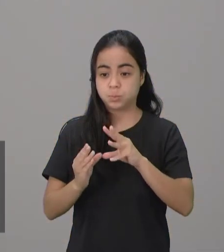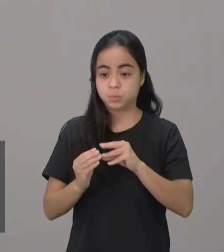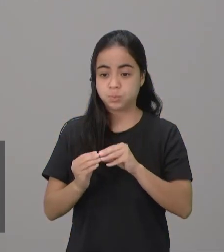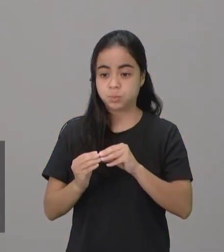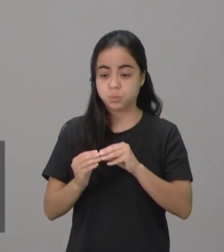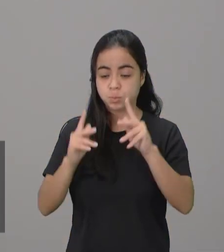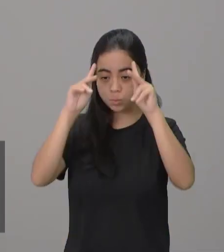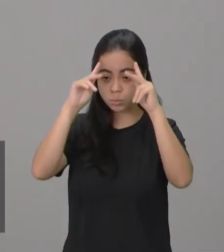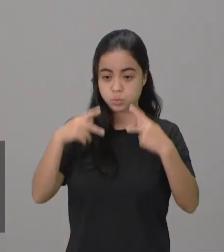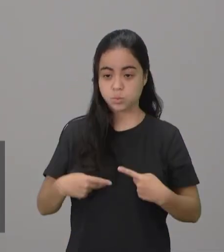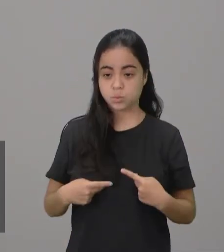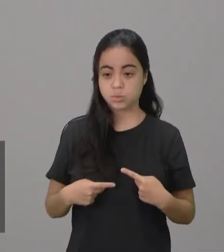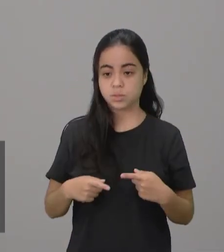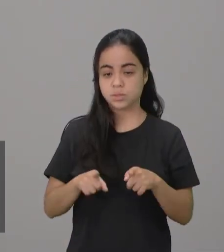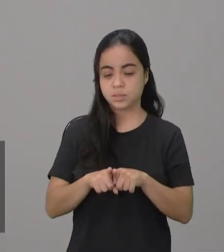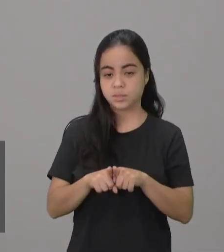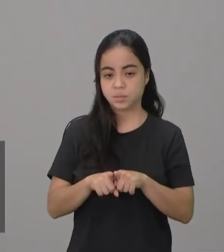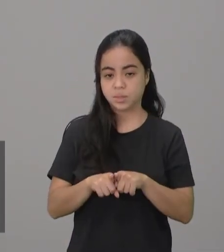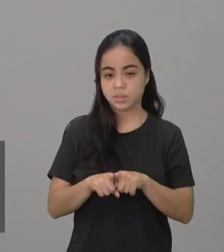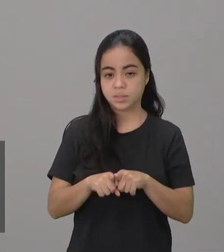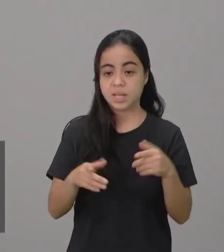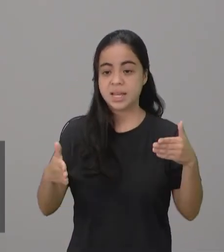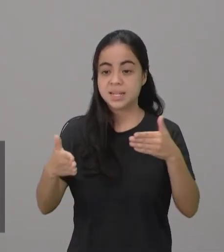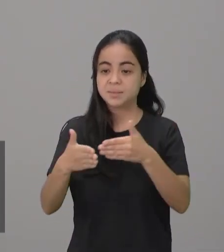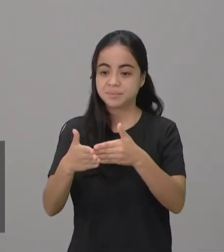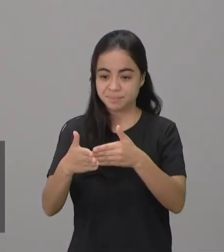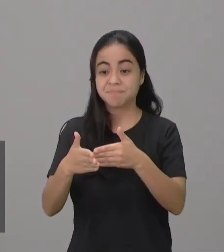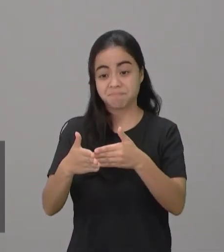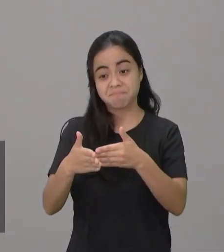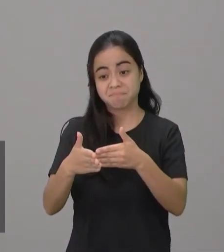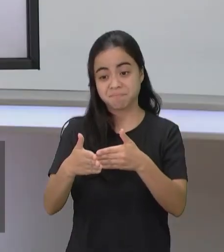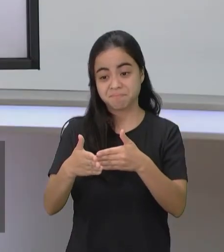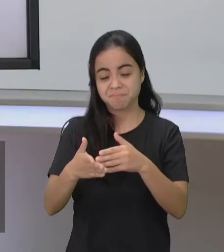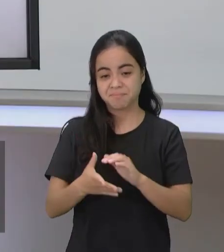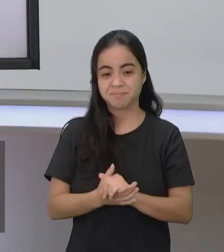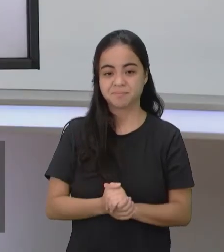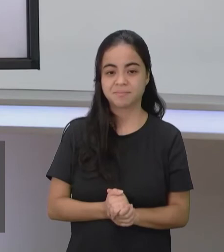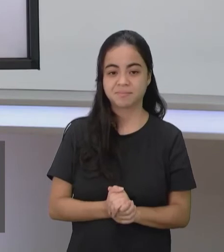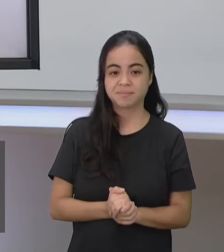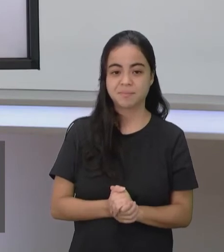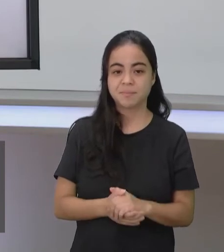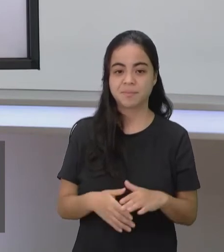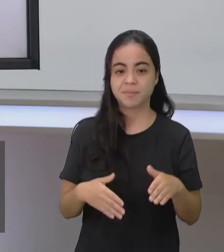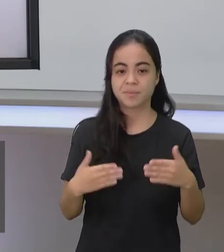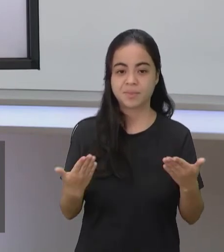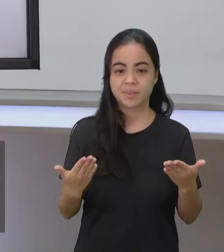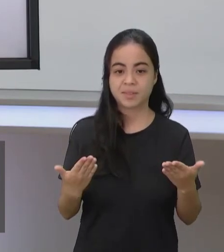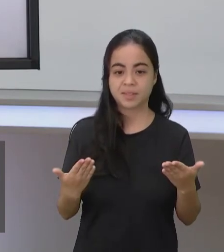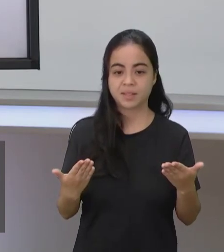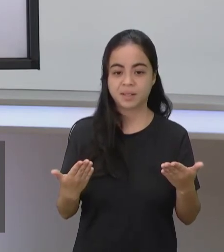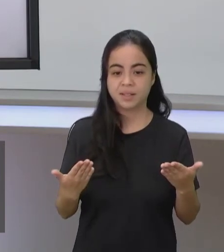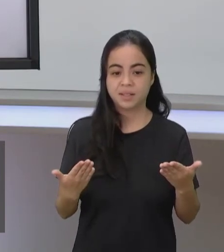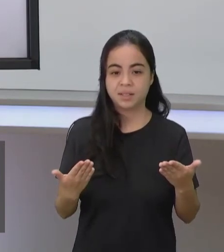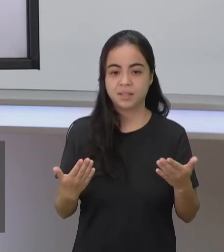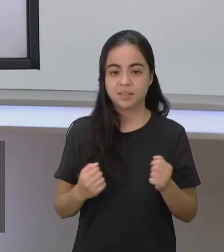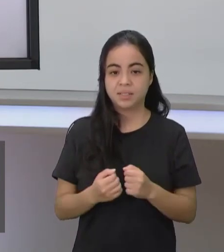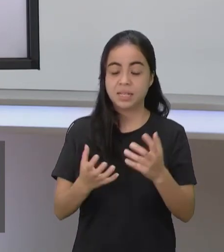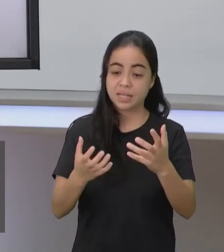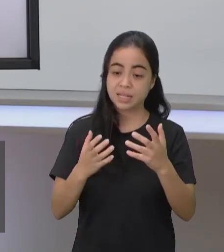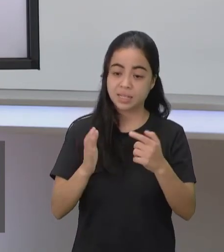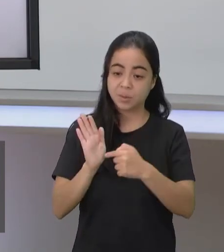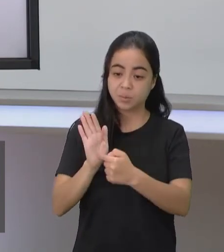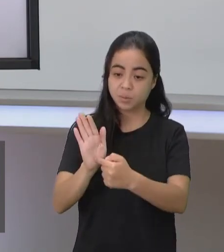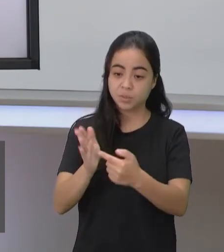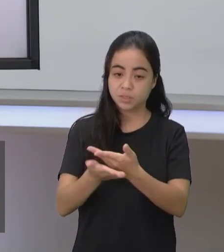nossa existência humana também, né? Ela é limitada, portanto. Sim, e aí uma das coisas que justamente a gente quer deixar aí